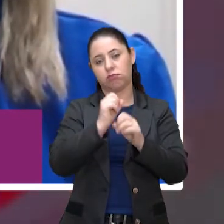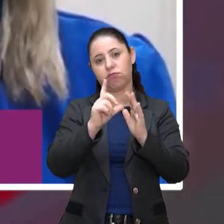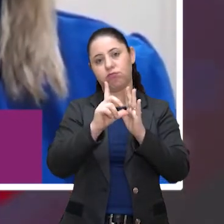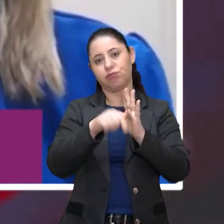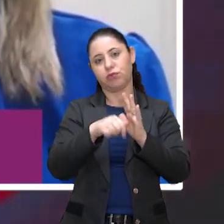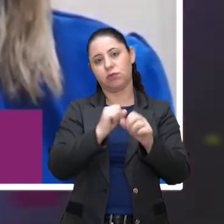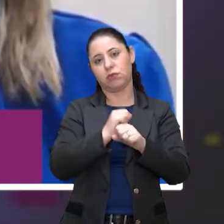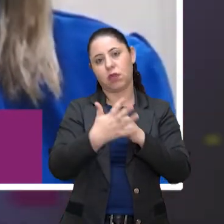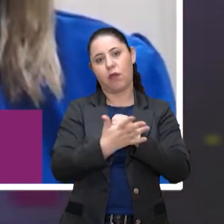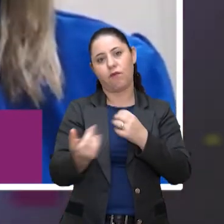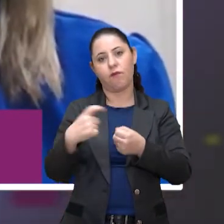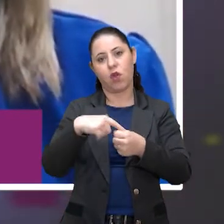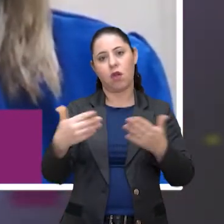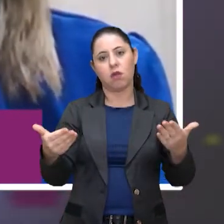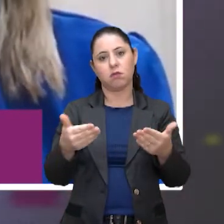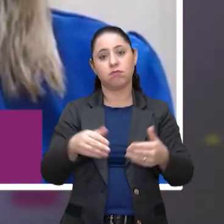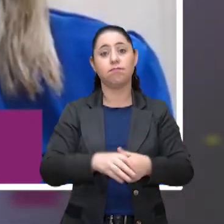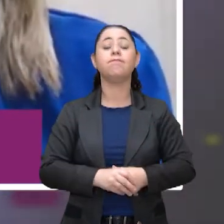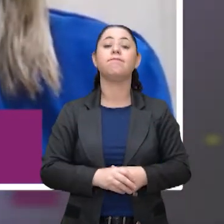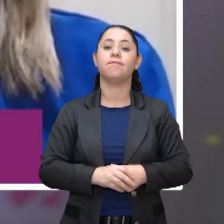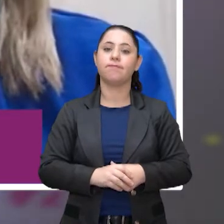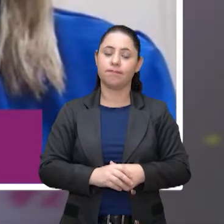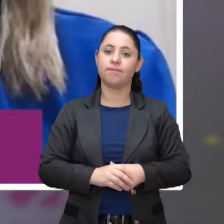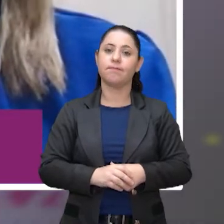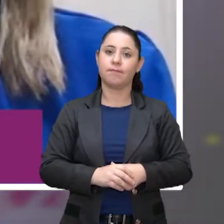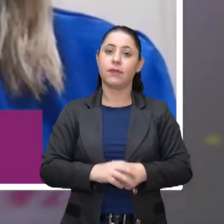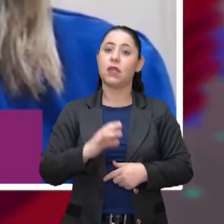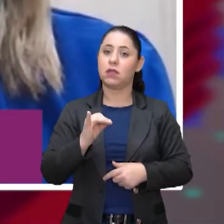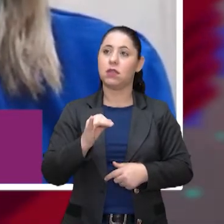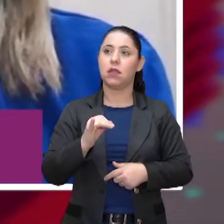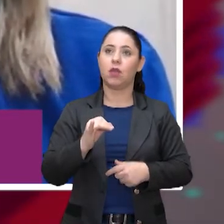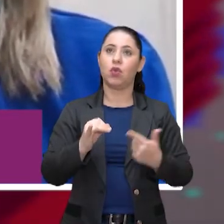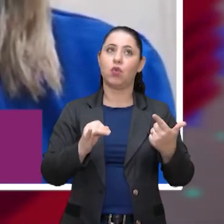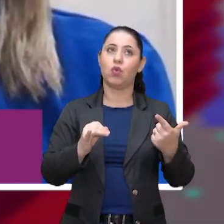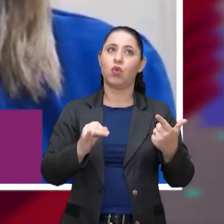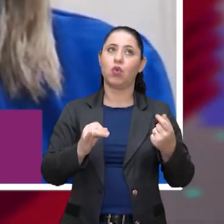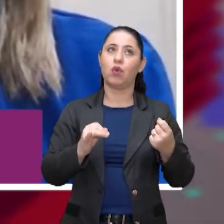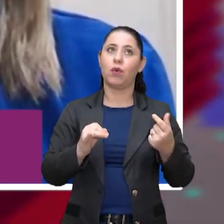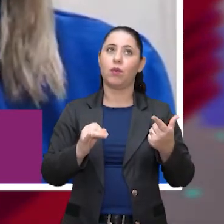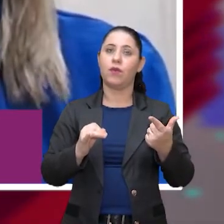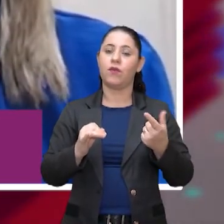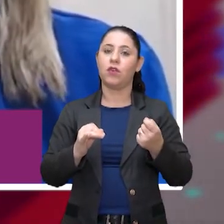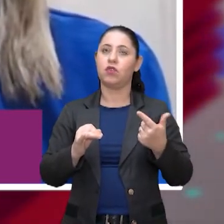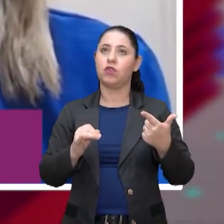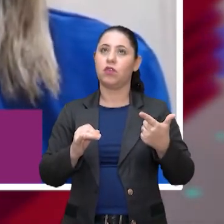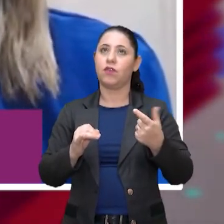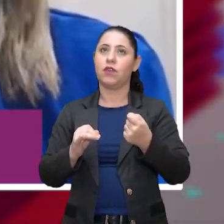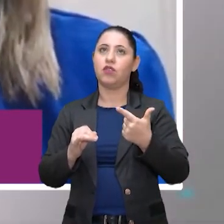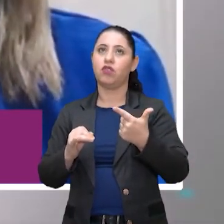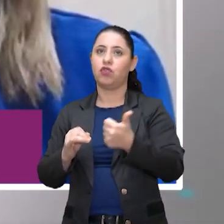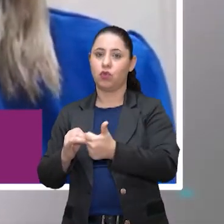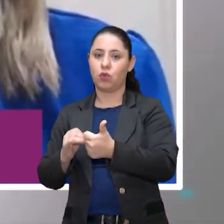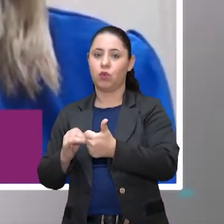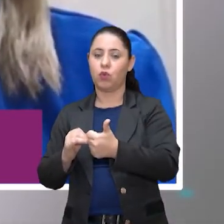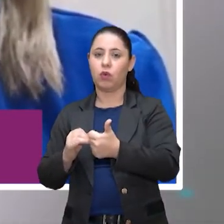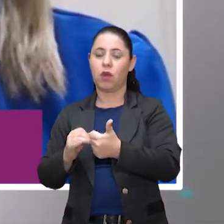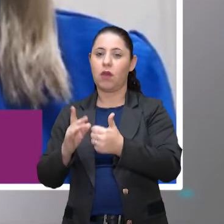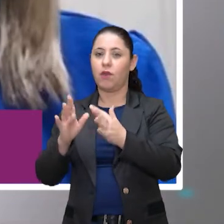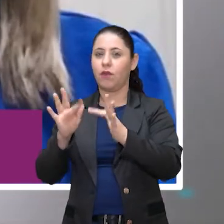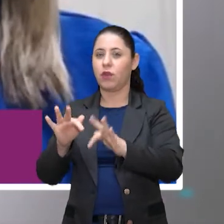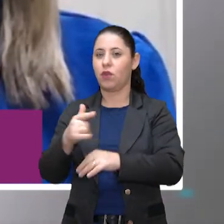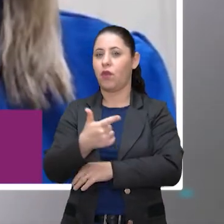da pandemia, voltando agora. E se a gente considerar, foi no ano de 2020, 2021, e a gente está